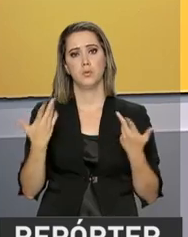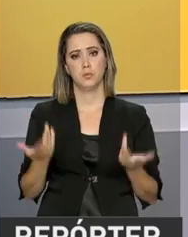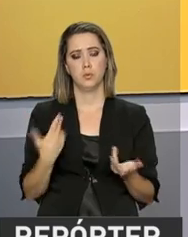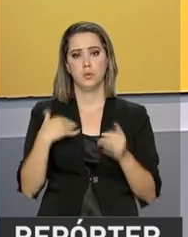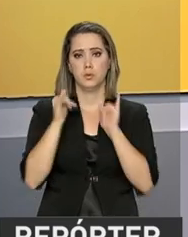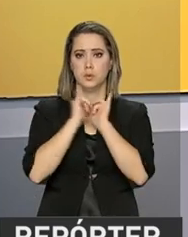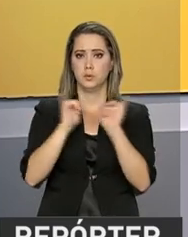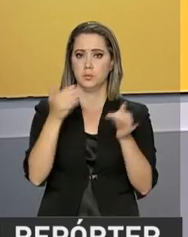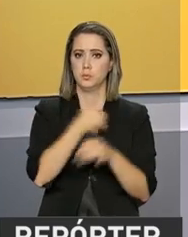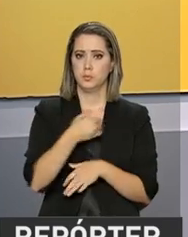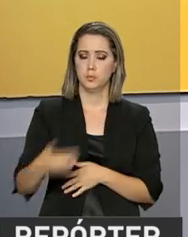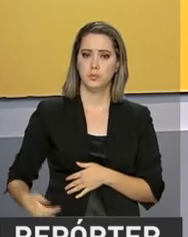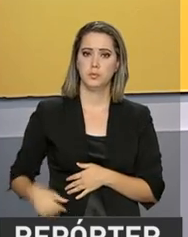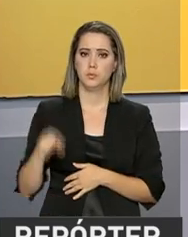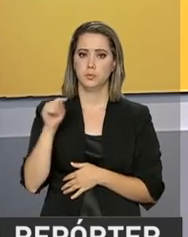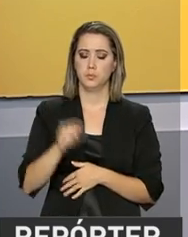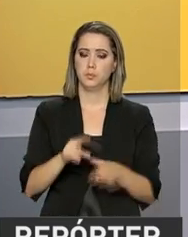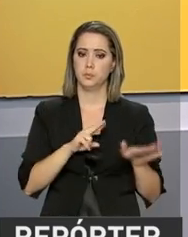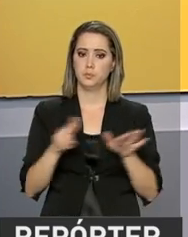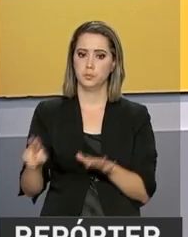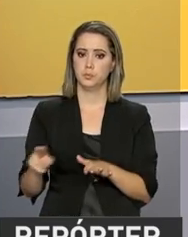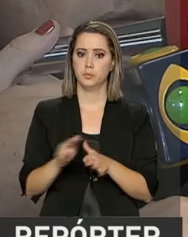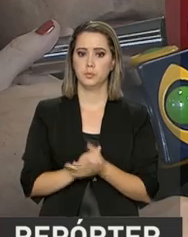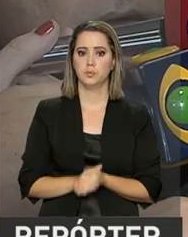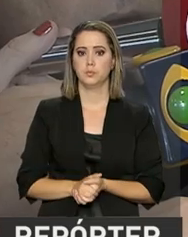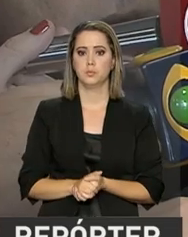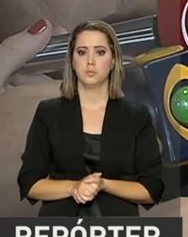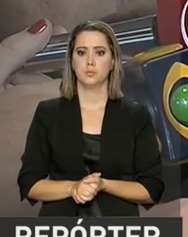foi anunciada pelo governo nesta semana.